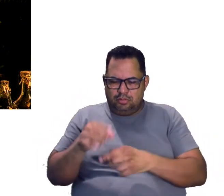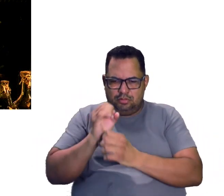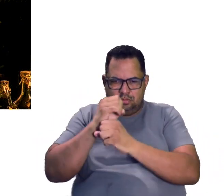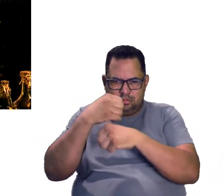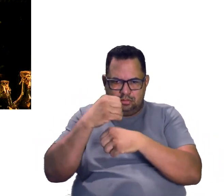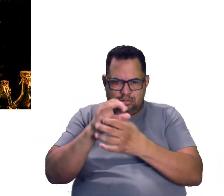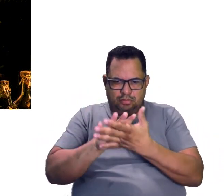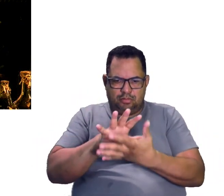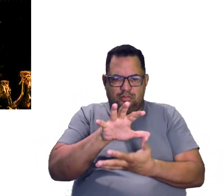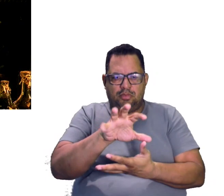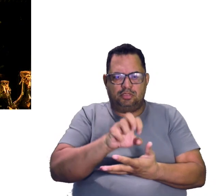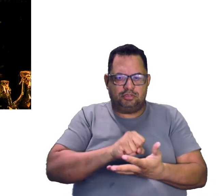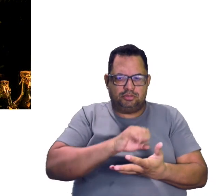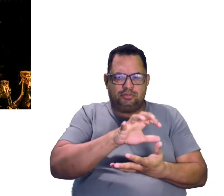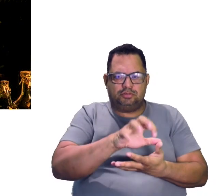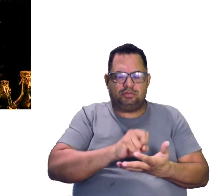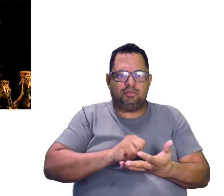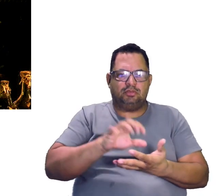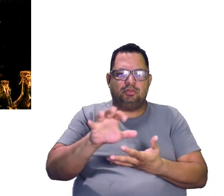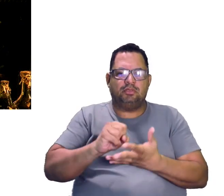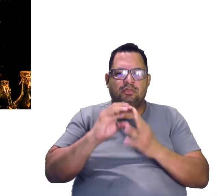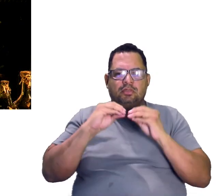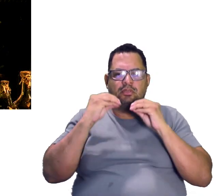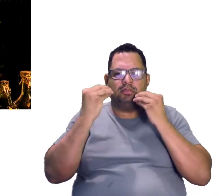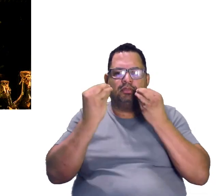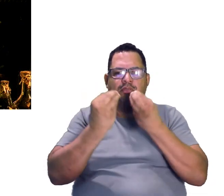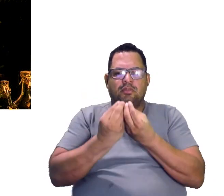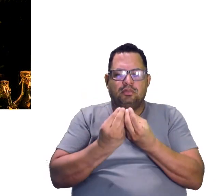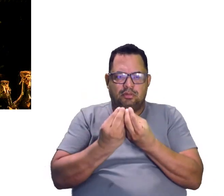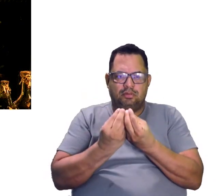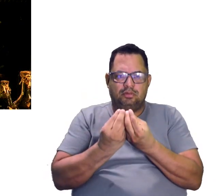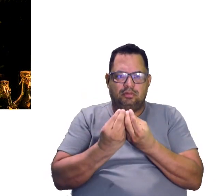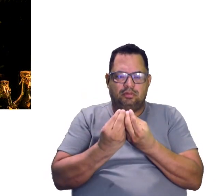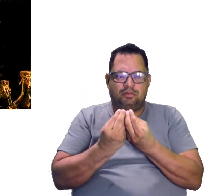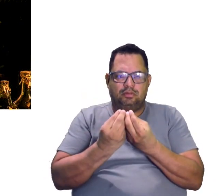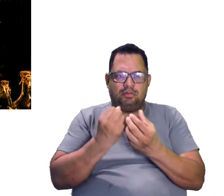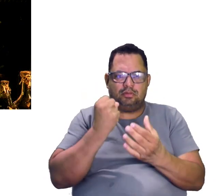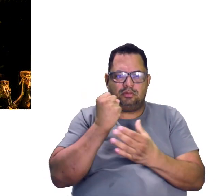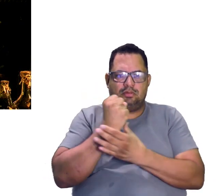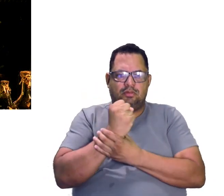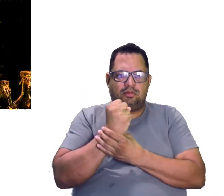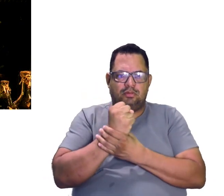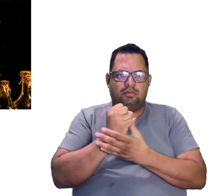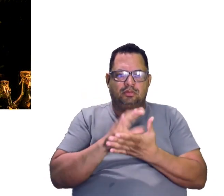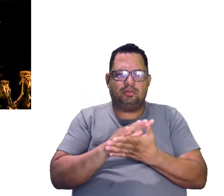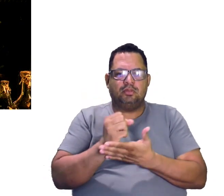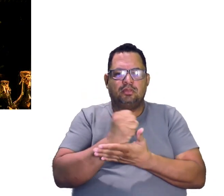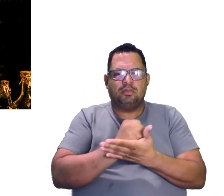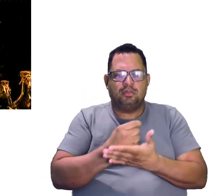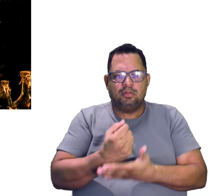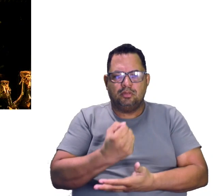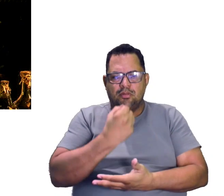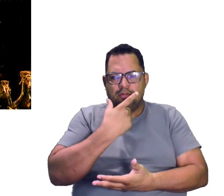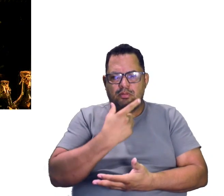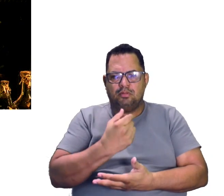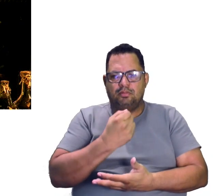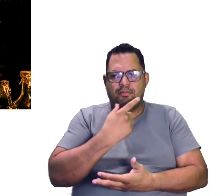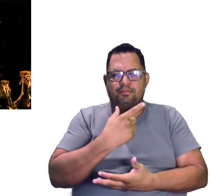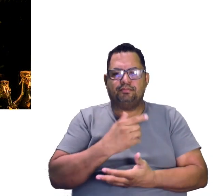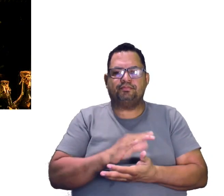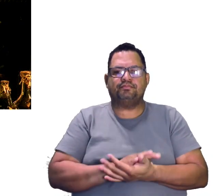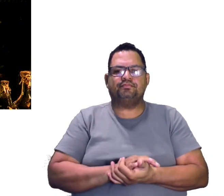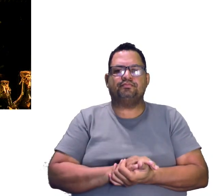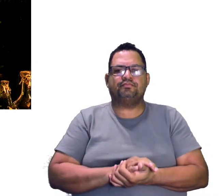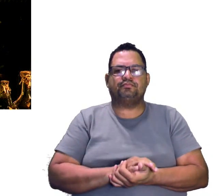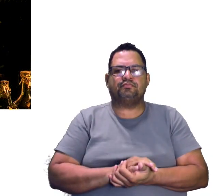para extrair, as substâncias que realmente era garantida como remédio para